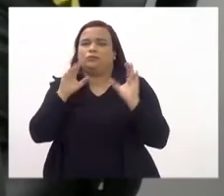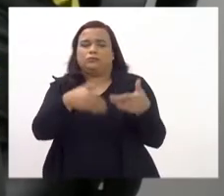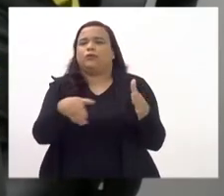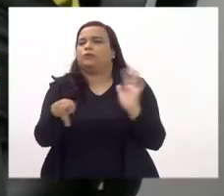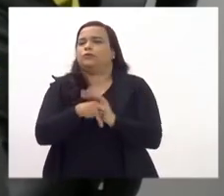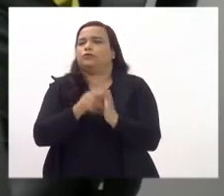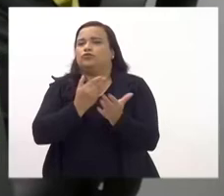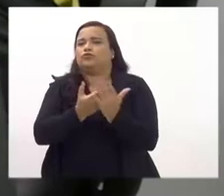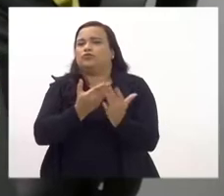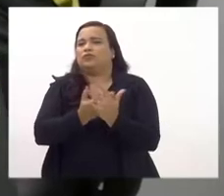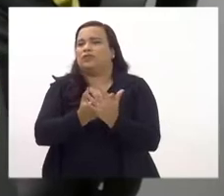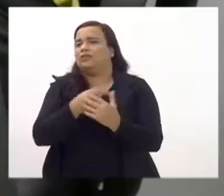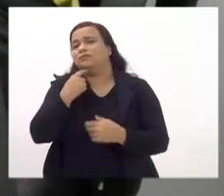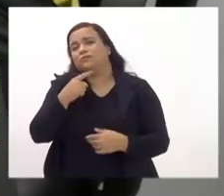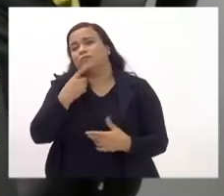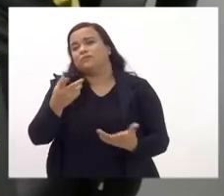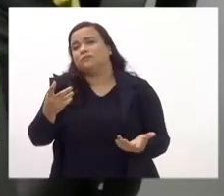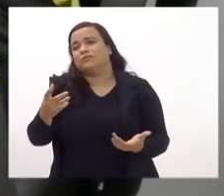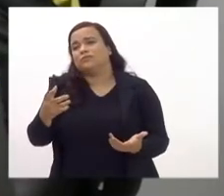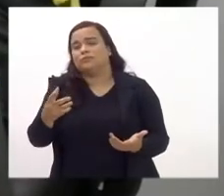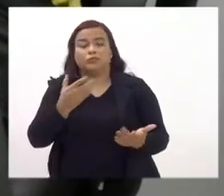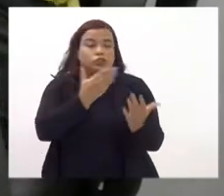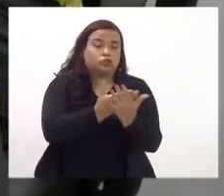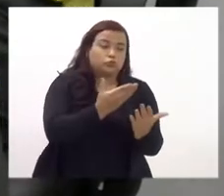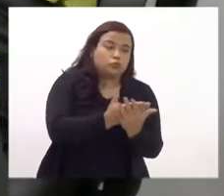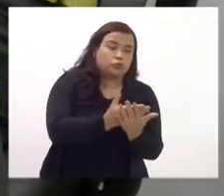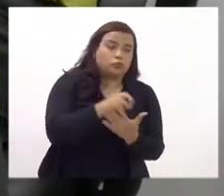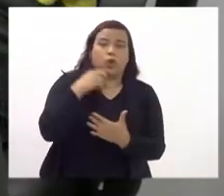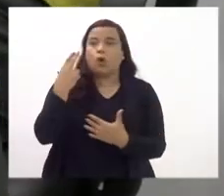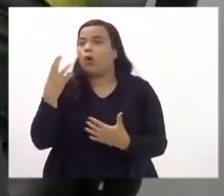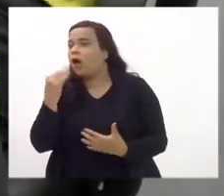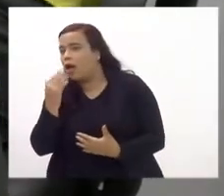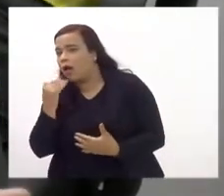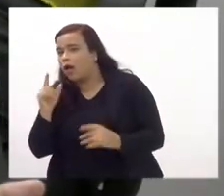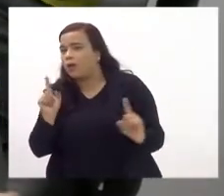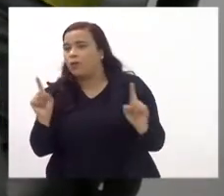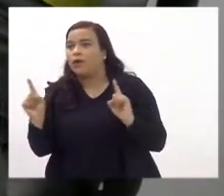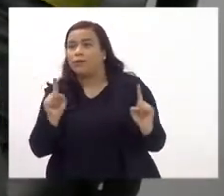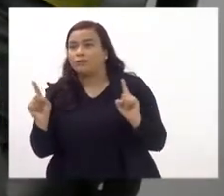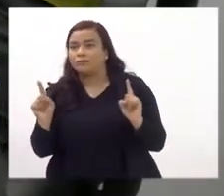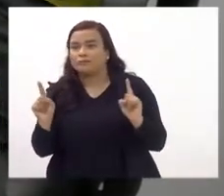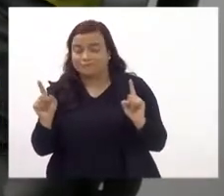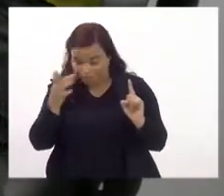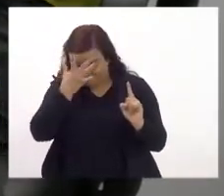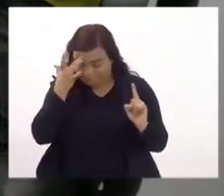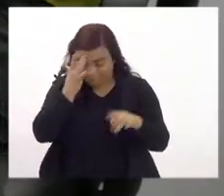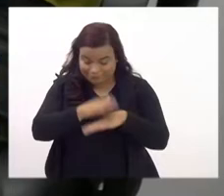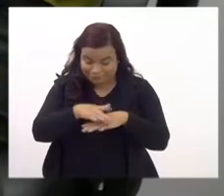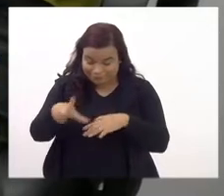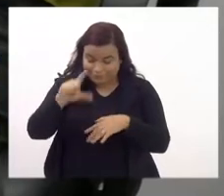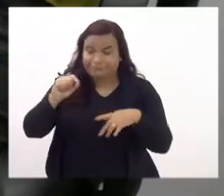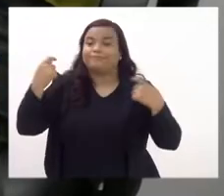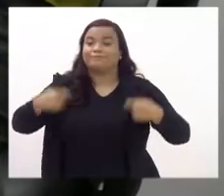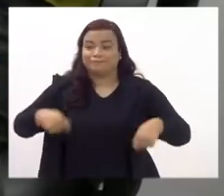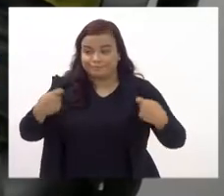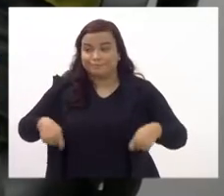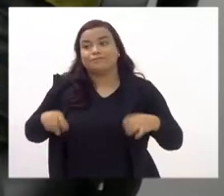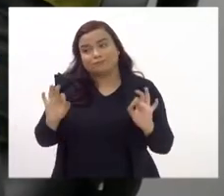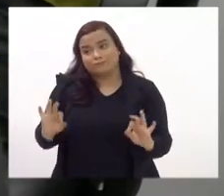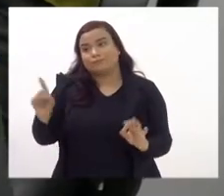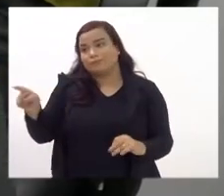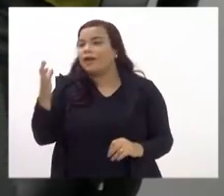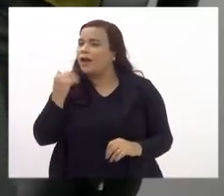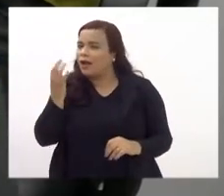É muito simples. Ou eu estudo, ou eu como. a pessoa tem que fazer essa escolha. E, obviamente,